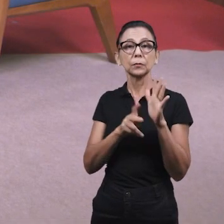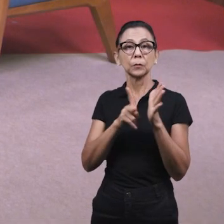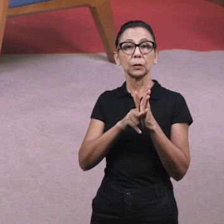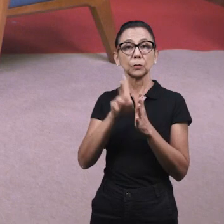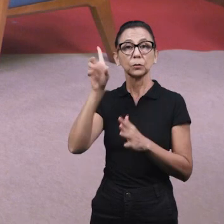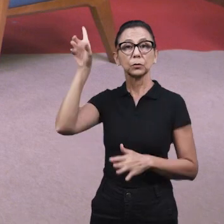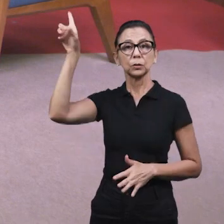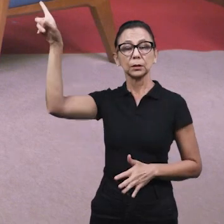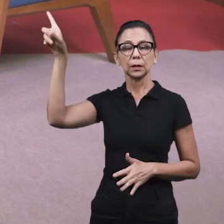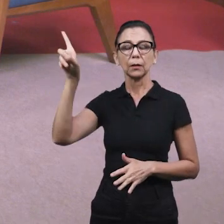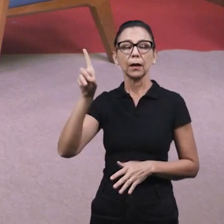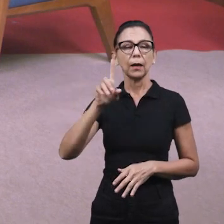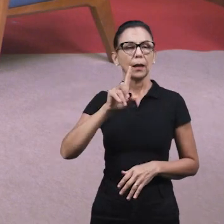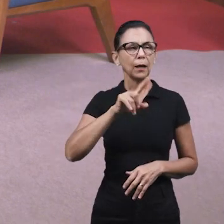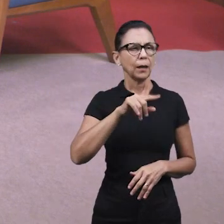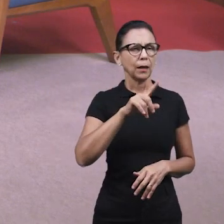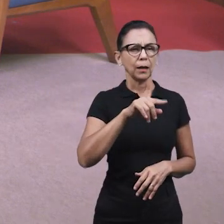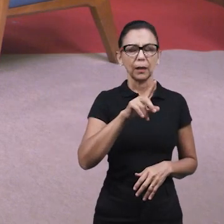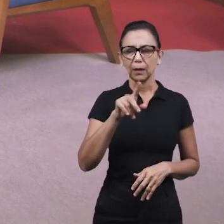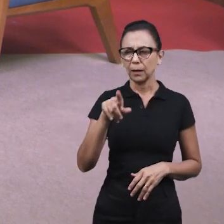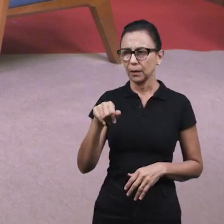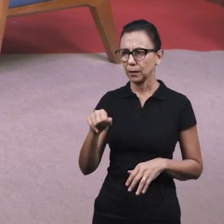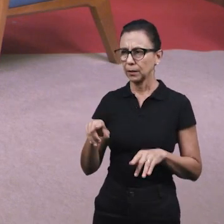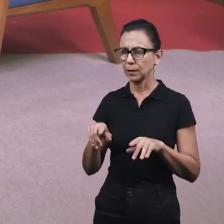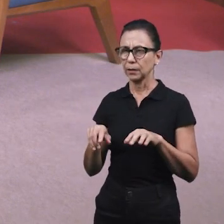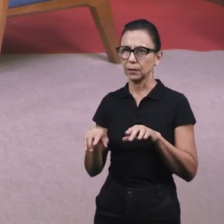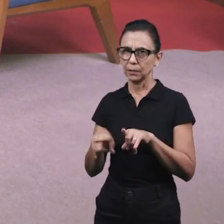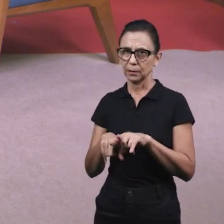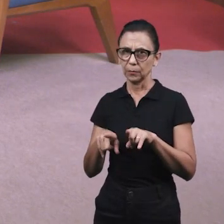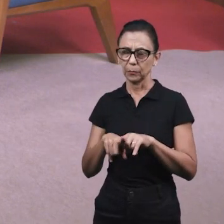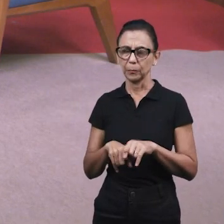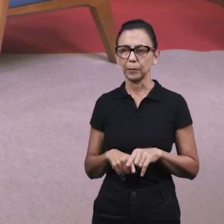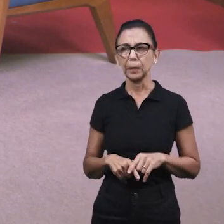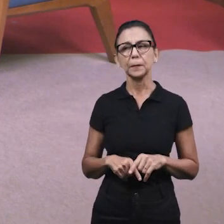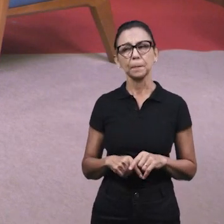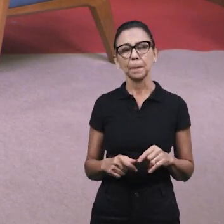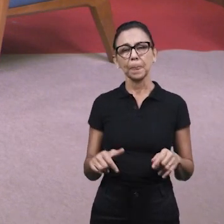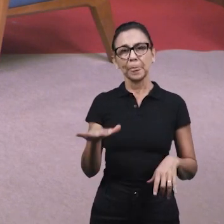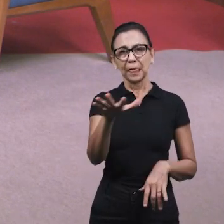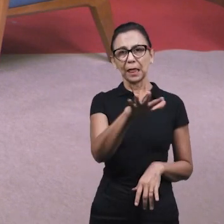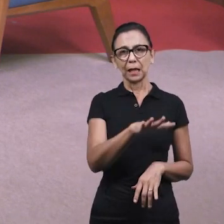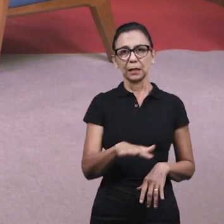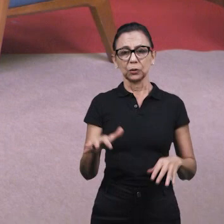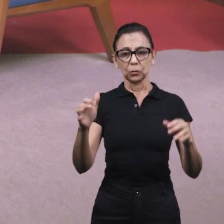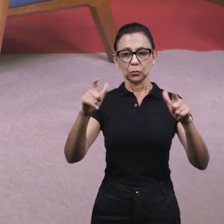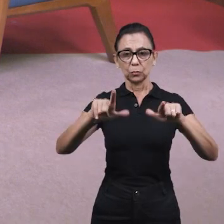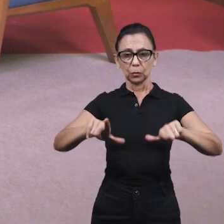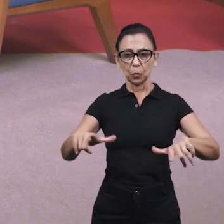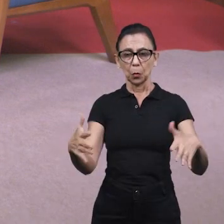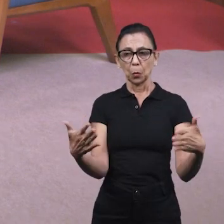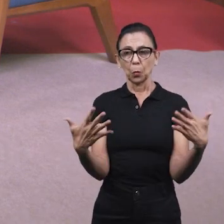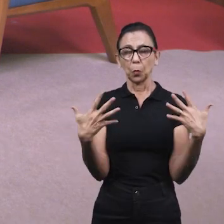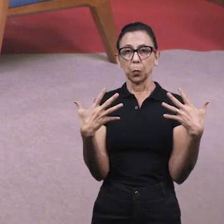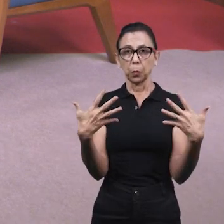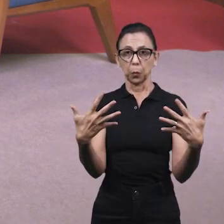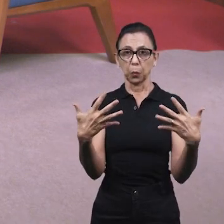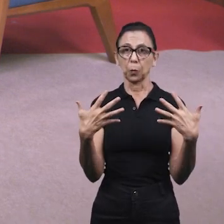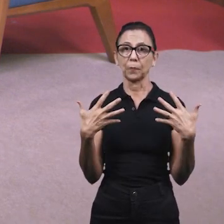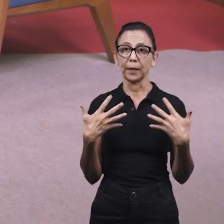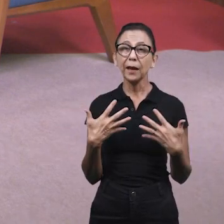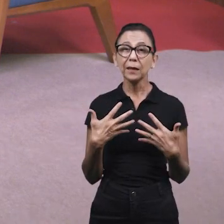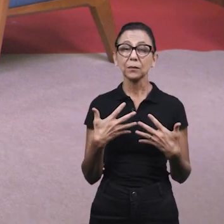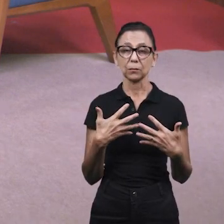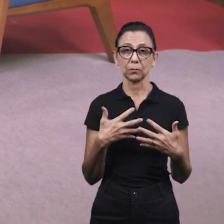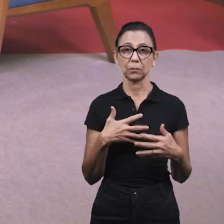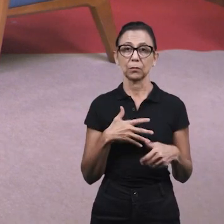falando do deserto um pouco, de tantos mistérios revelados, descobertos